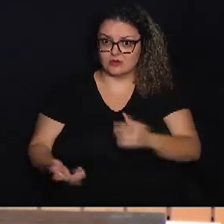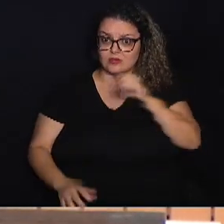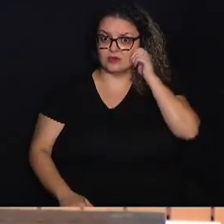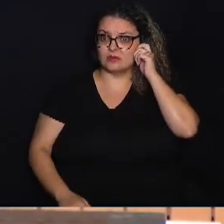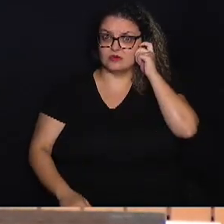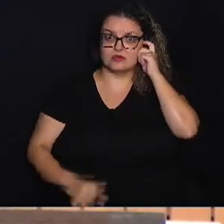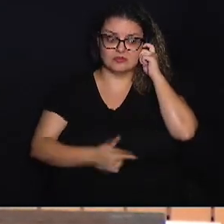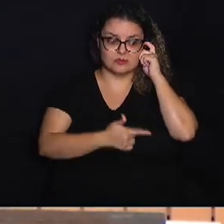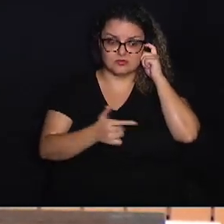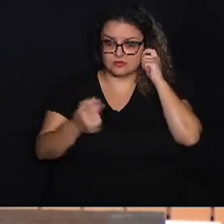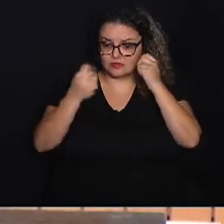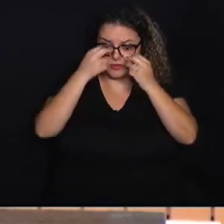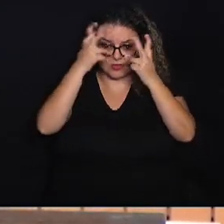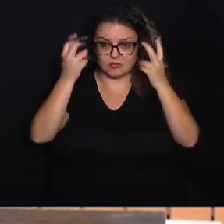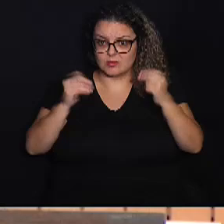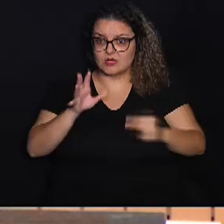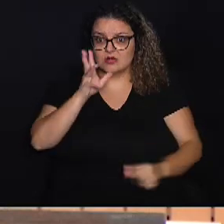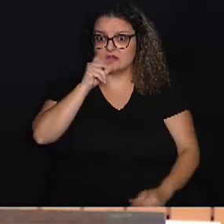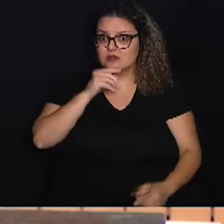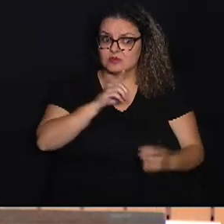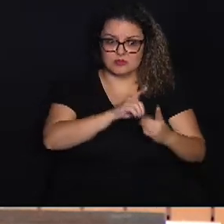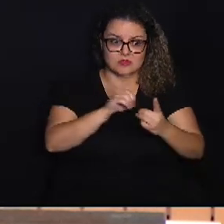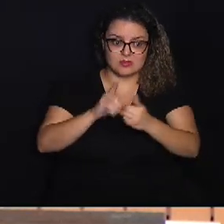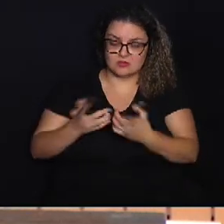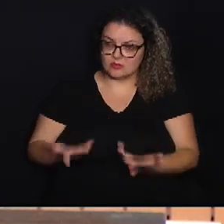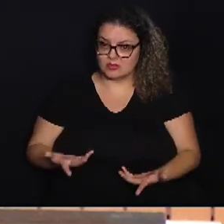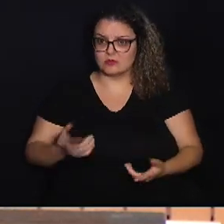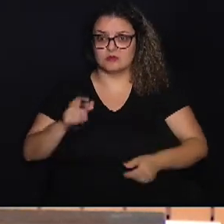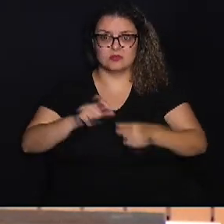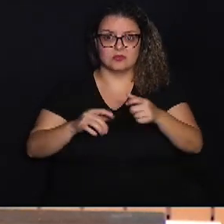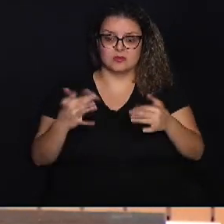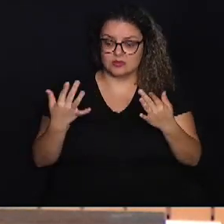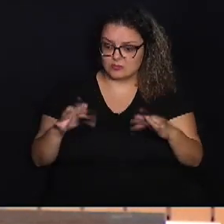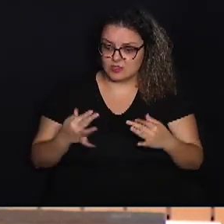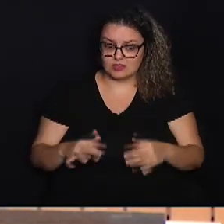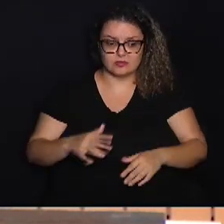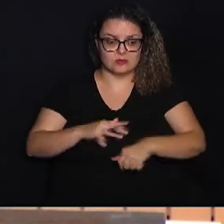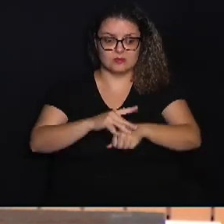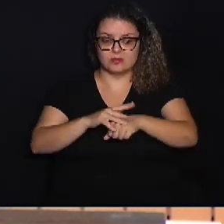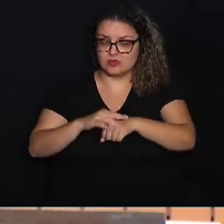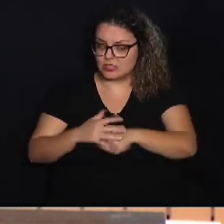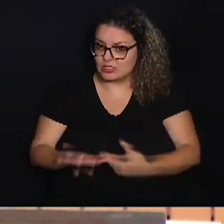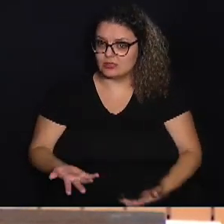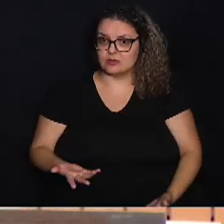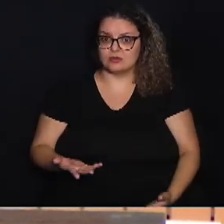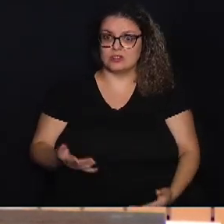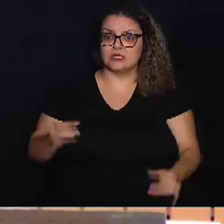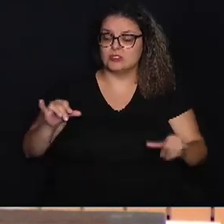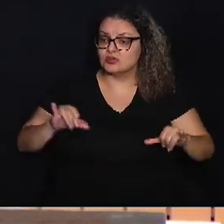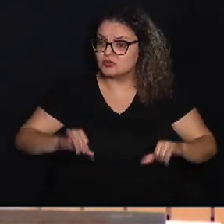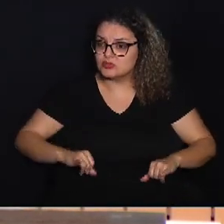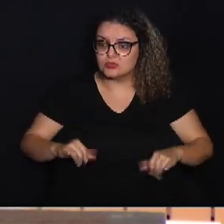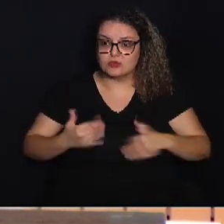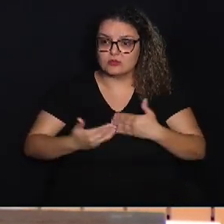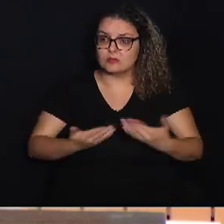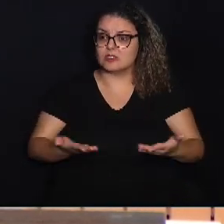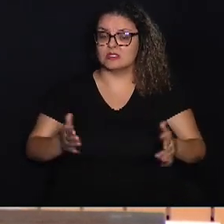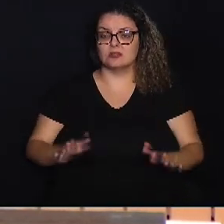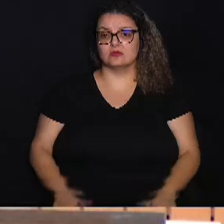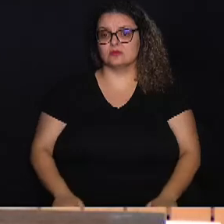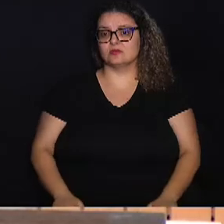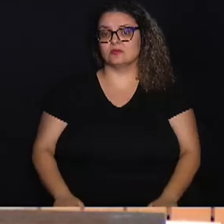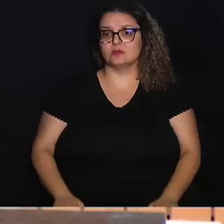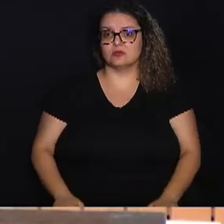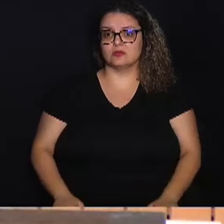enfermeiro quando se demora para atender as pessoas estão com dor as pessoas estão doentes as pessoas estão em sofrimento